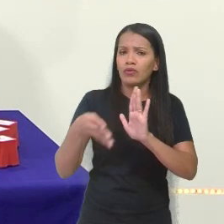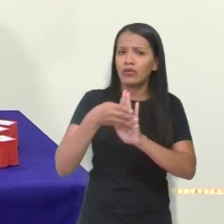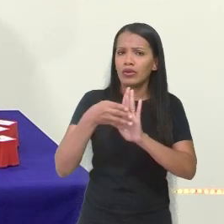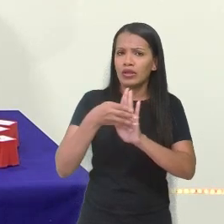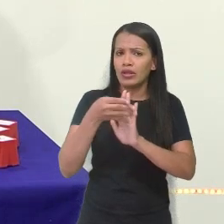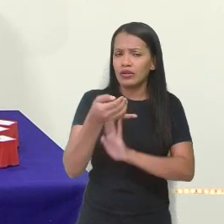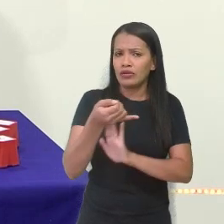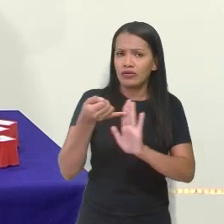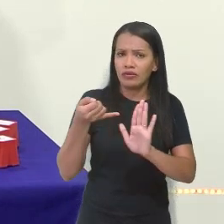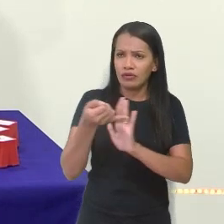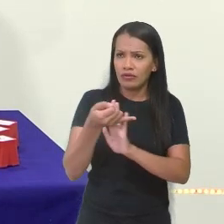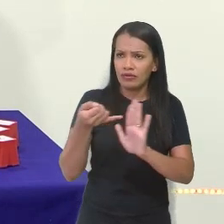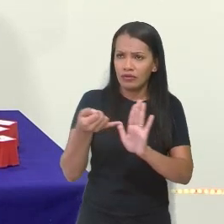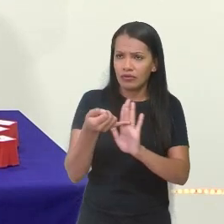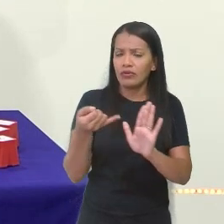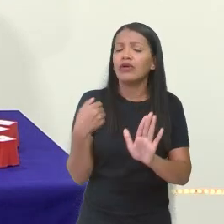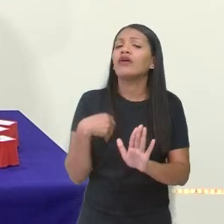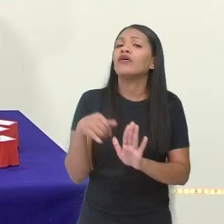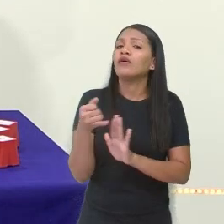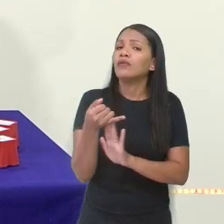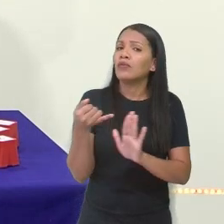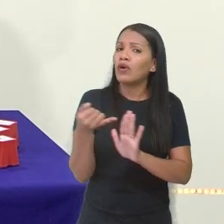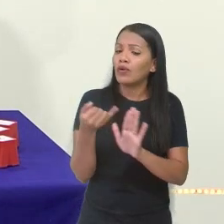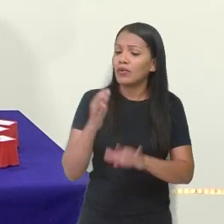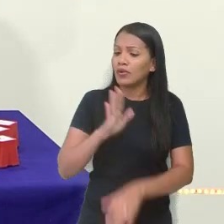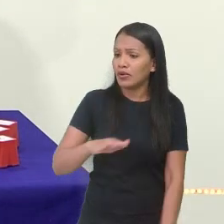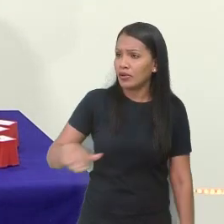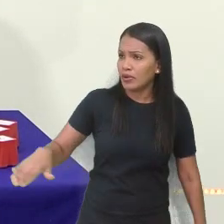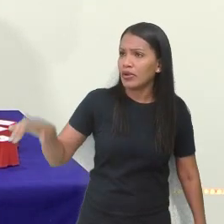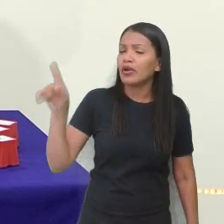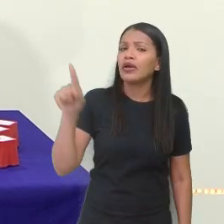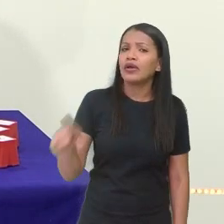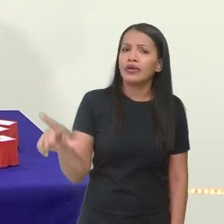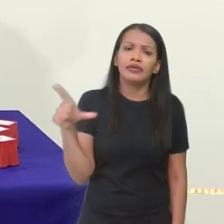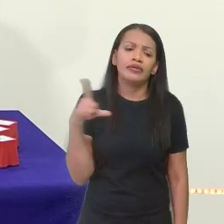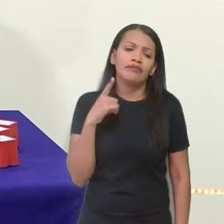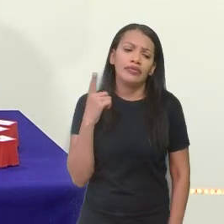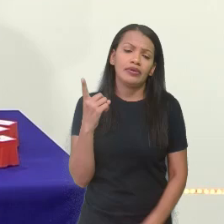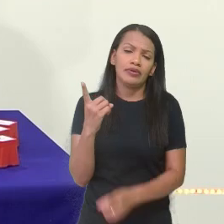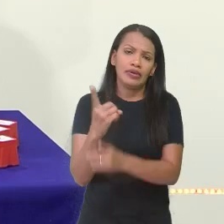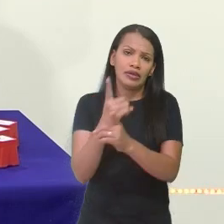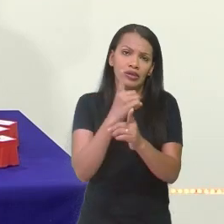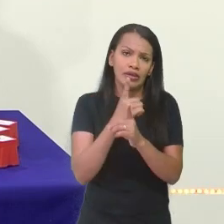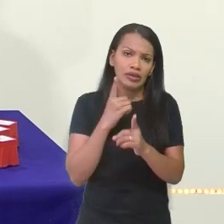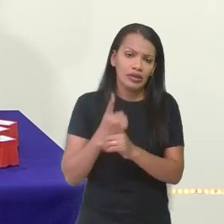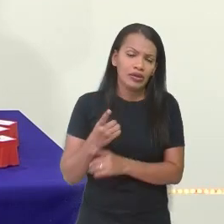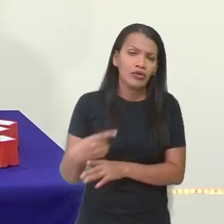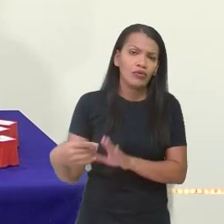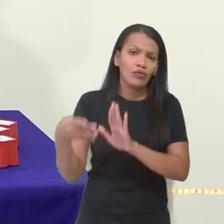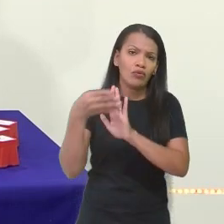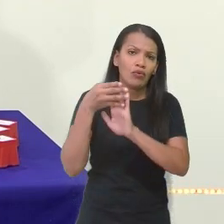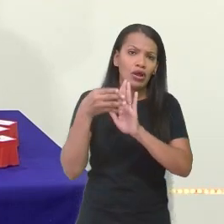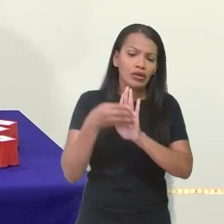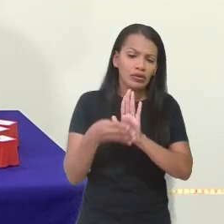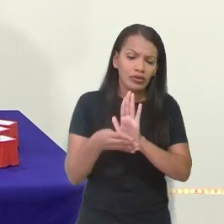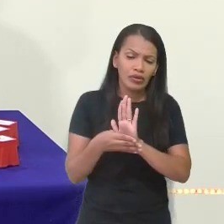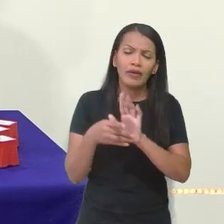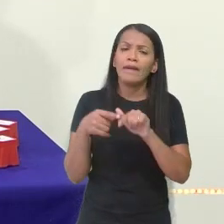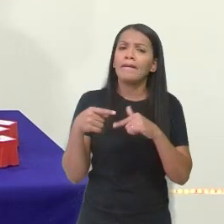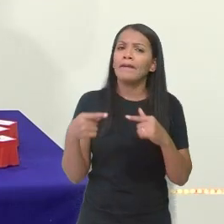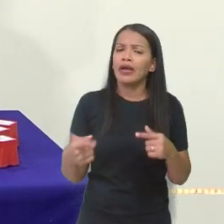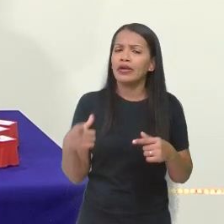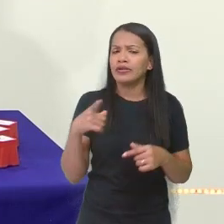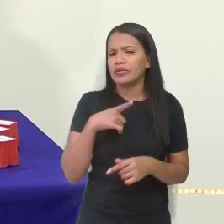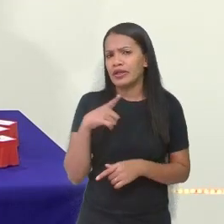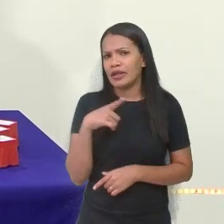versos, inclusive os poemas infantis, é comum que a gente encontre eles com 4 versos, tá? Mas aí tem poema